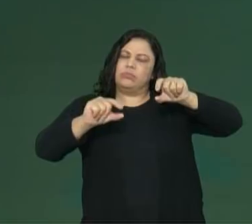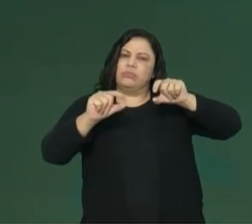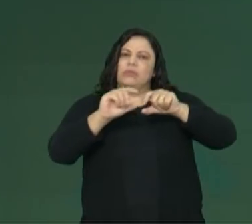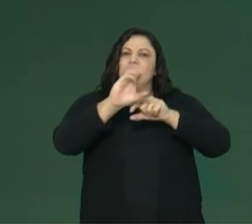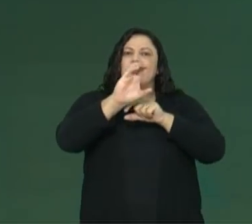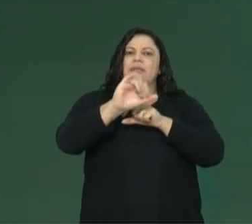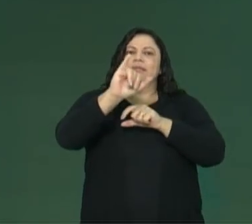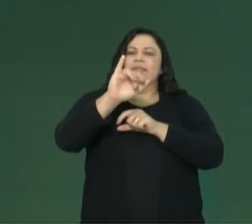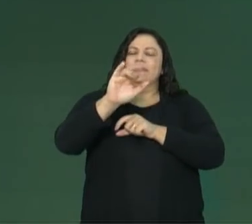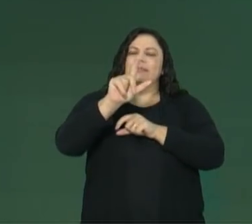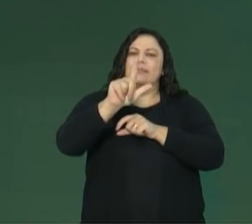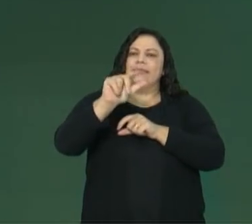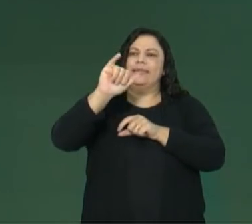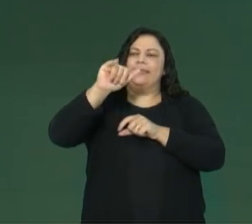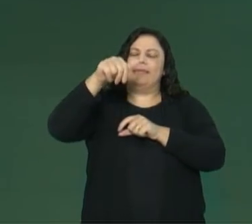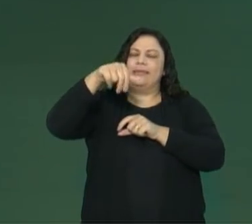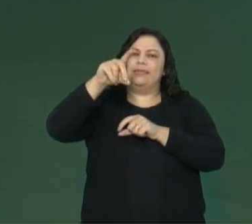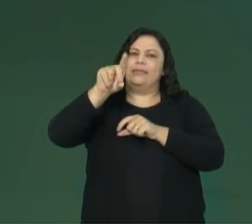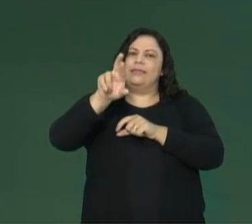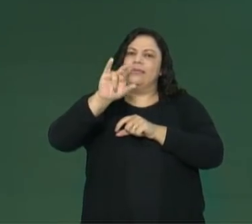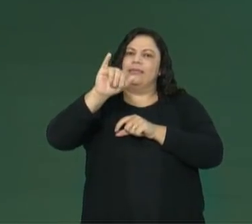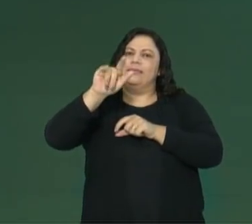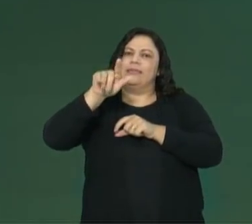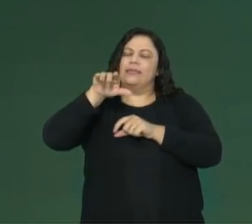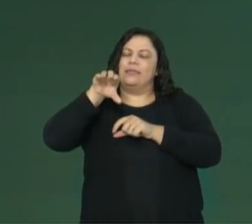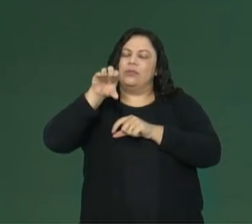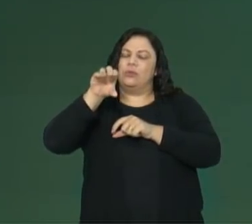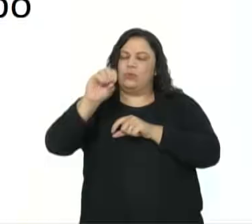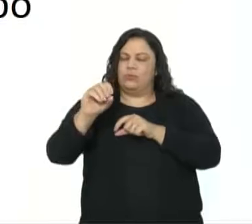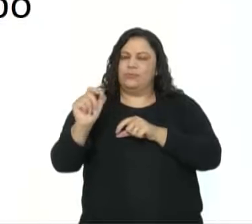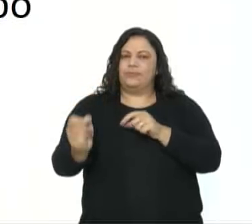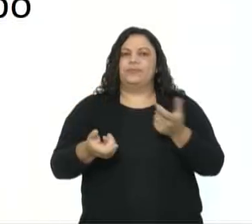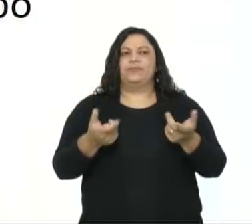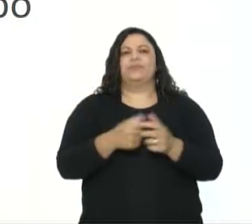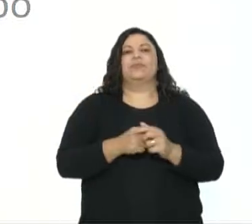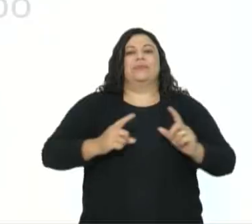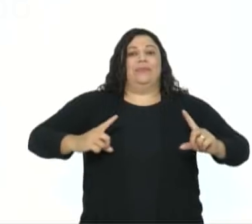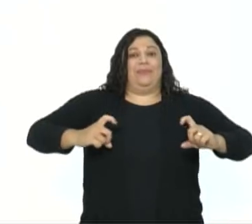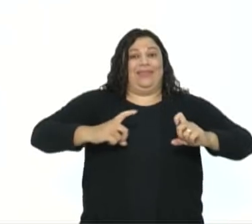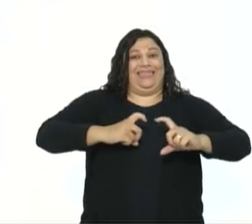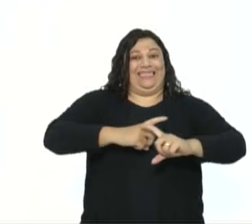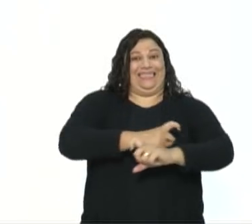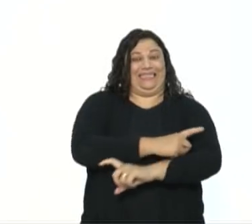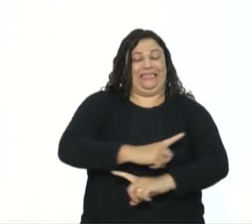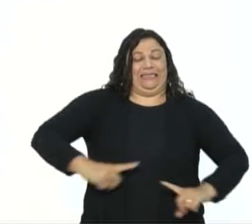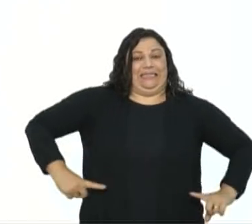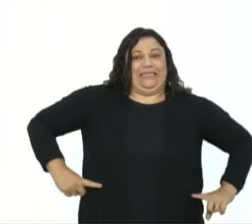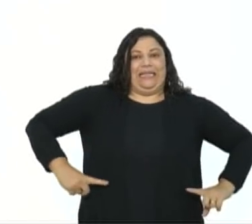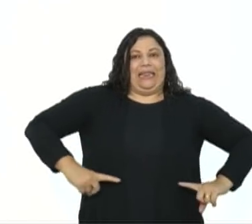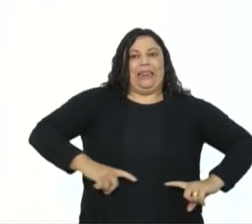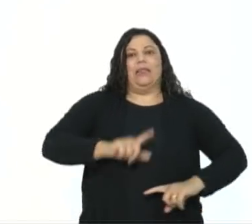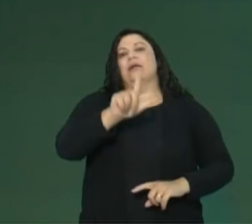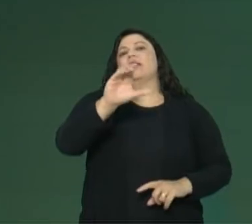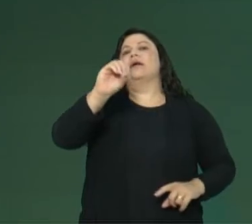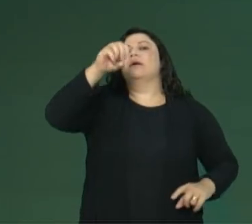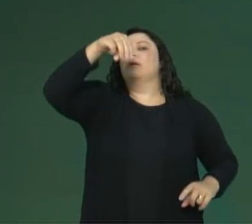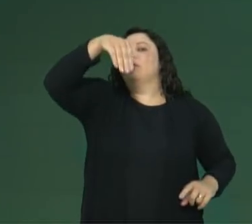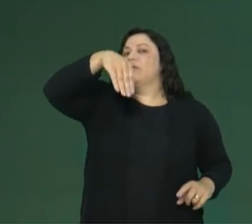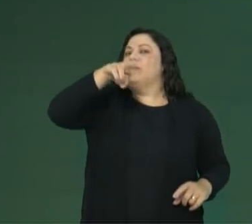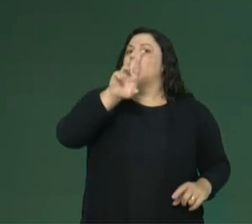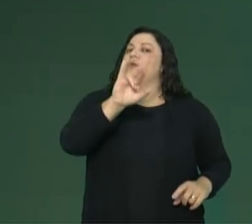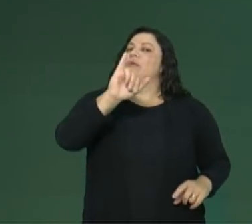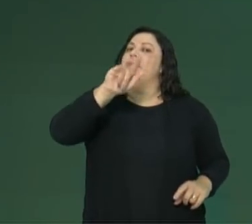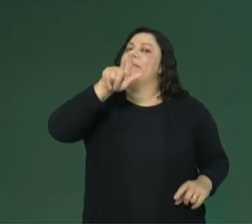exemplo a tênia, corpo cilíndrico, o ancilostoma, a lombriga. Então, hoje, exclusivamente,